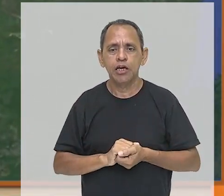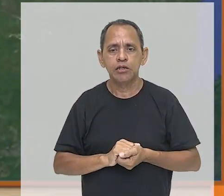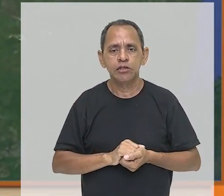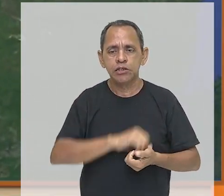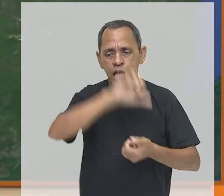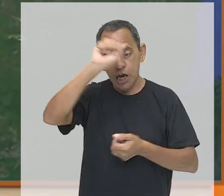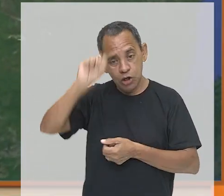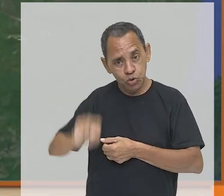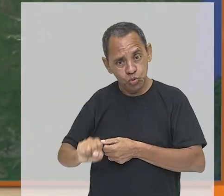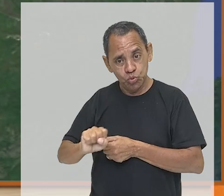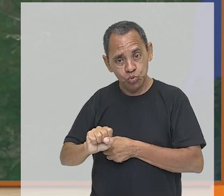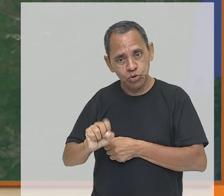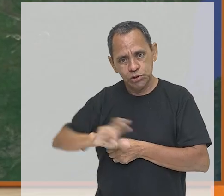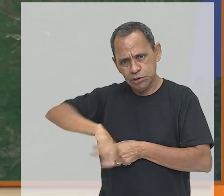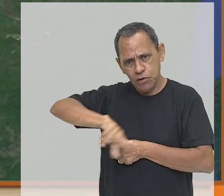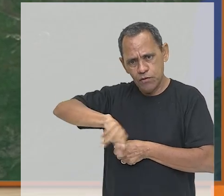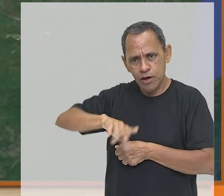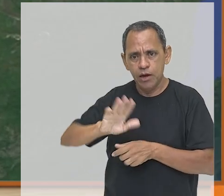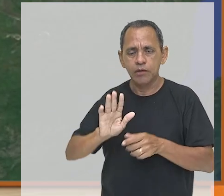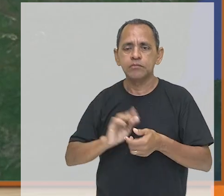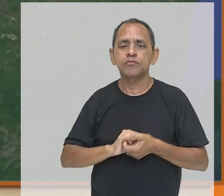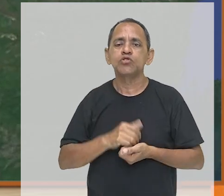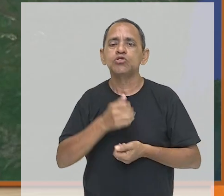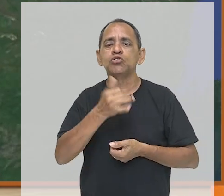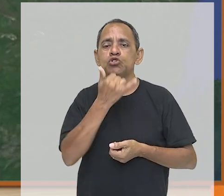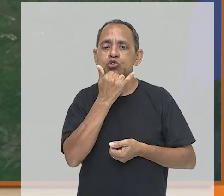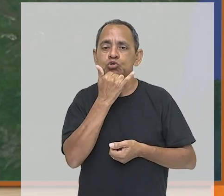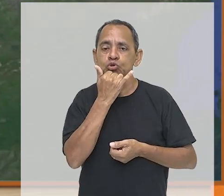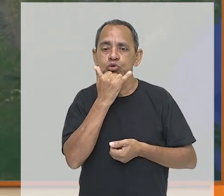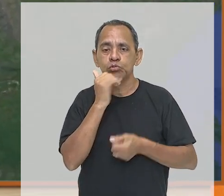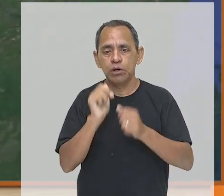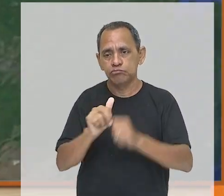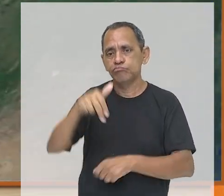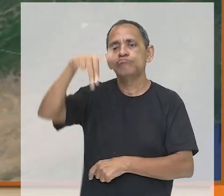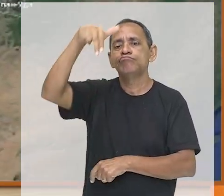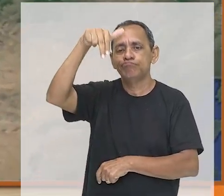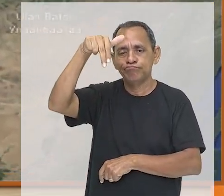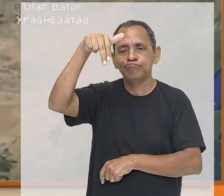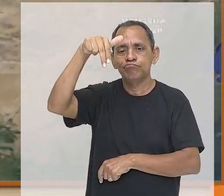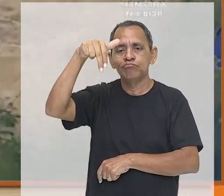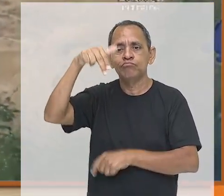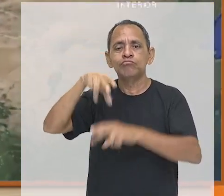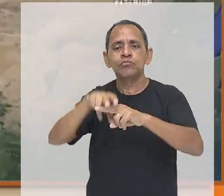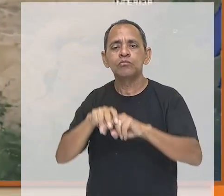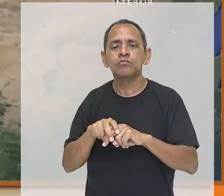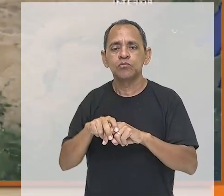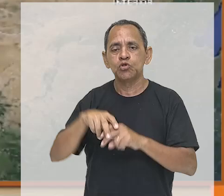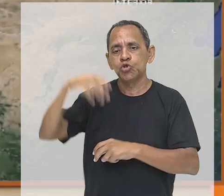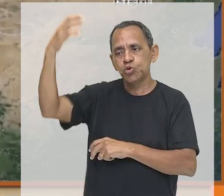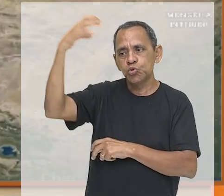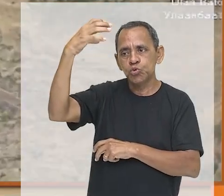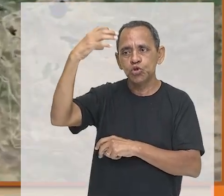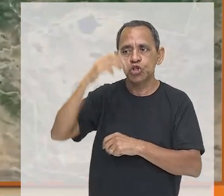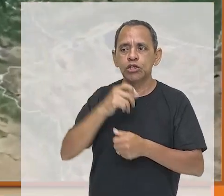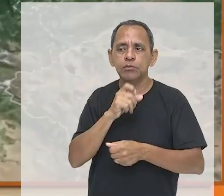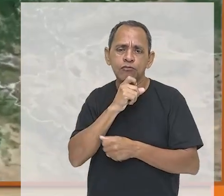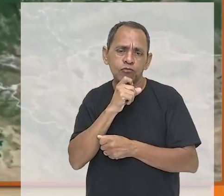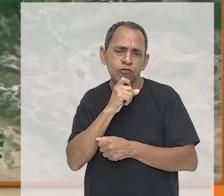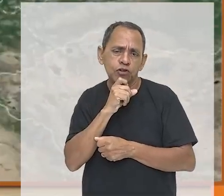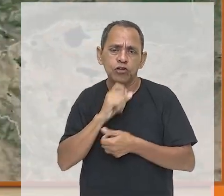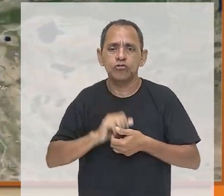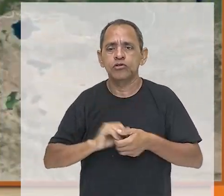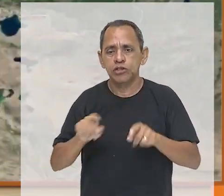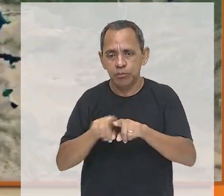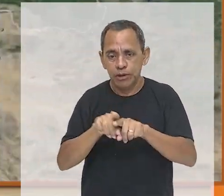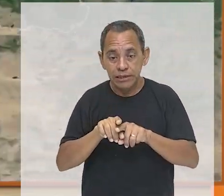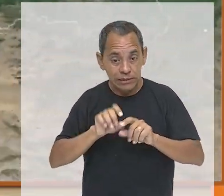conta, na parte norte, desculpa, por conta daí do clima, né? O clima polar, porém, se pegar toda essa área